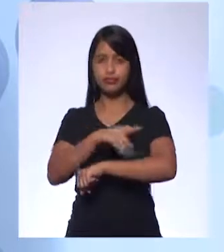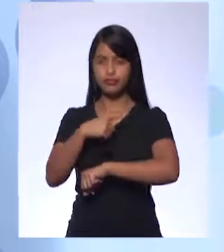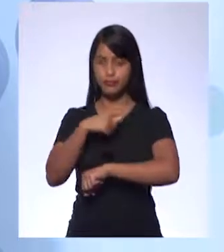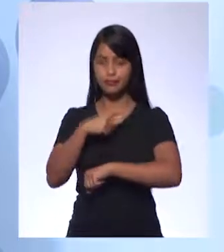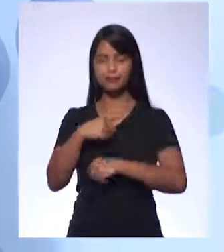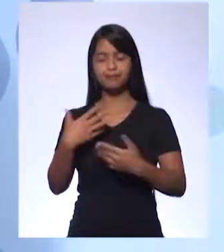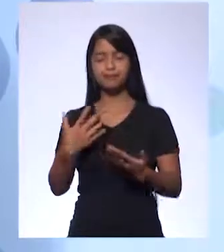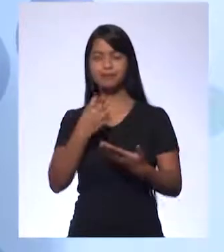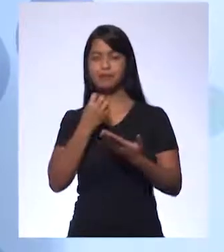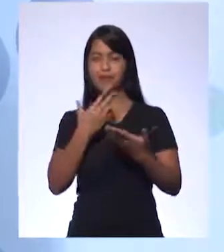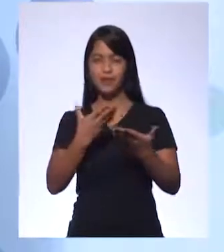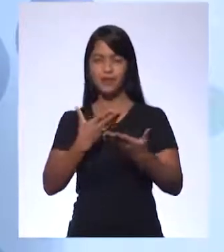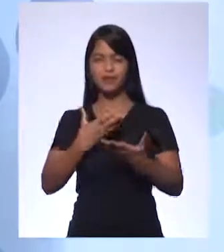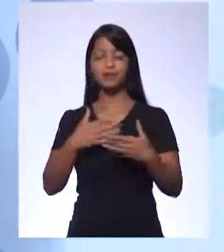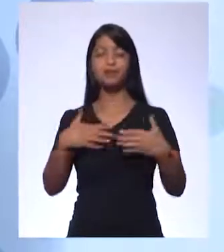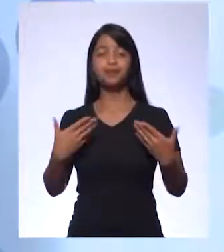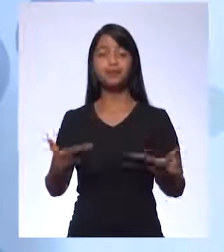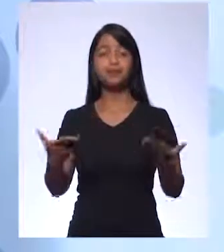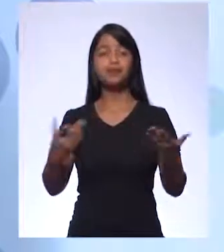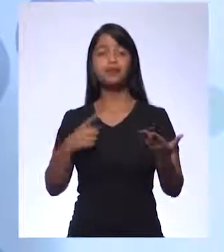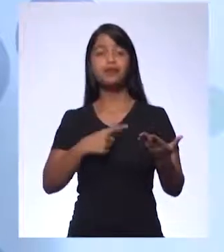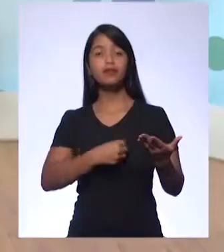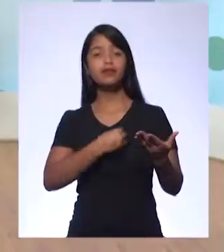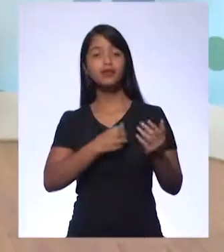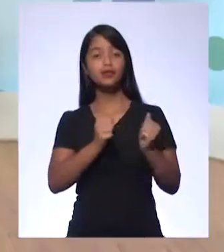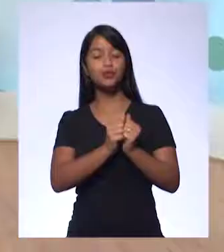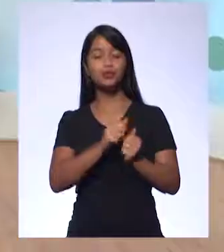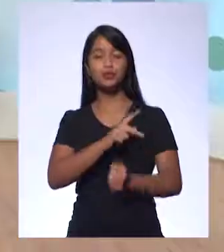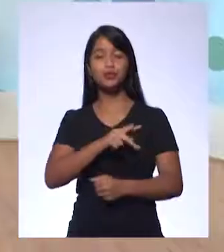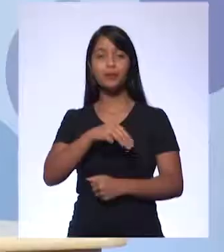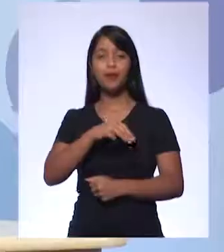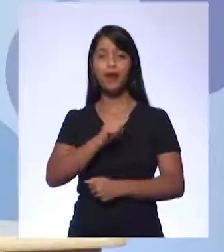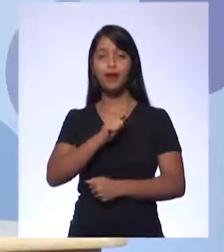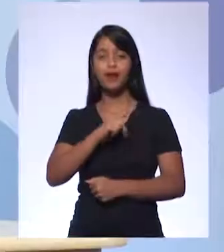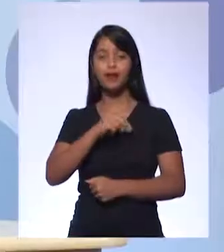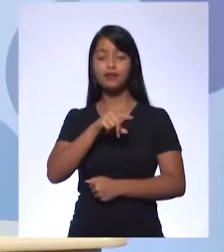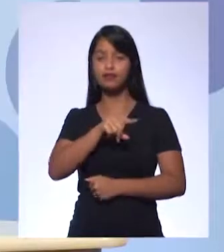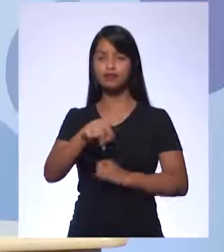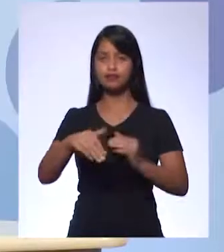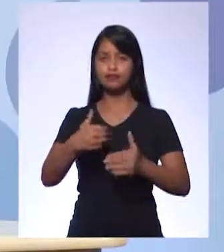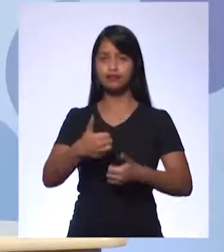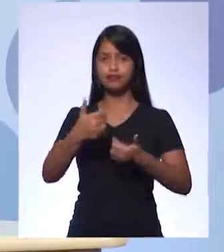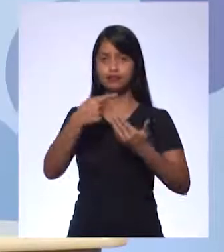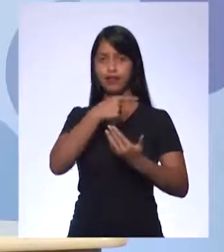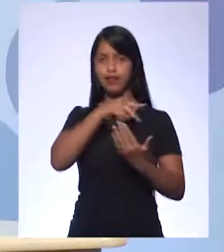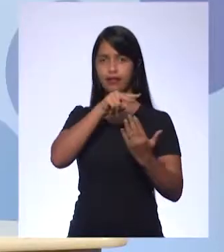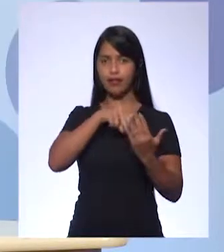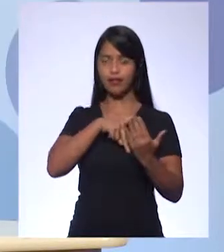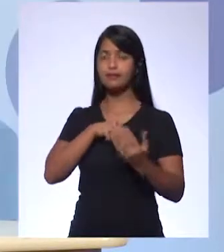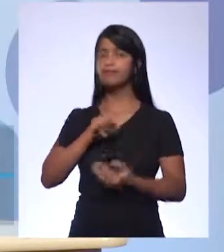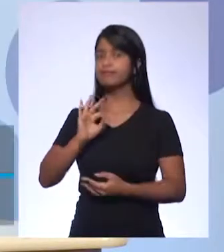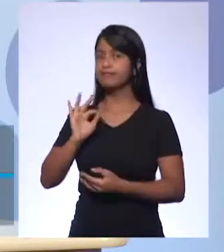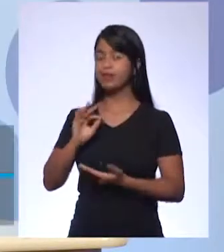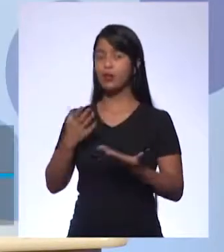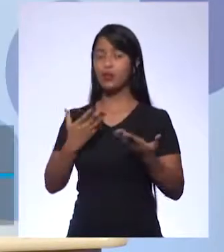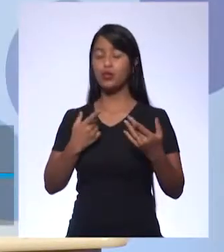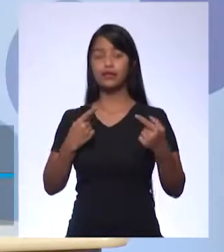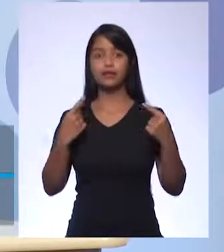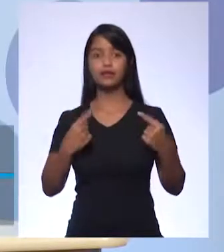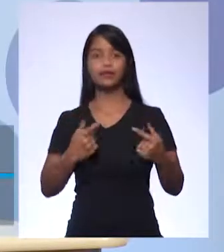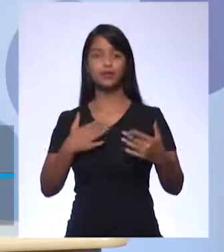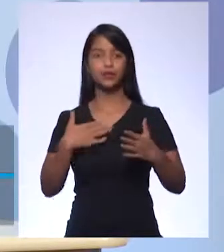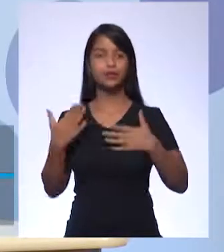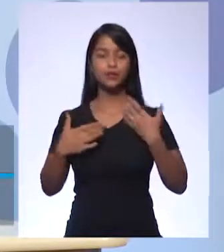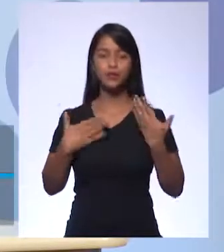na interação com o chat está ali o nosso querido professor Magno. É isso aí, e é o grande desafio de hoje, né? A gente está experimentando, aí, estamos